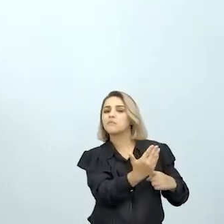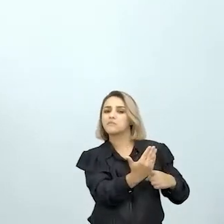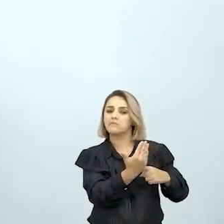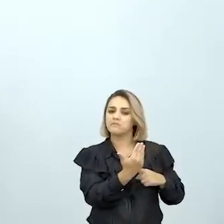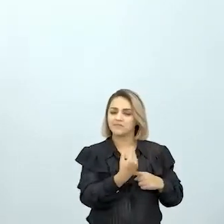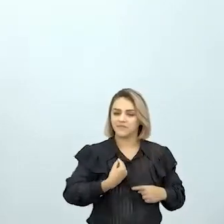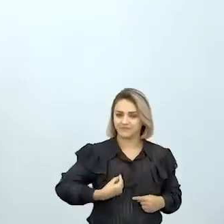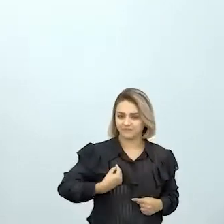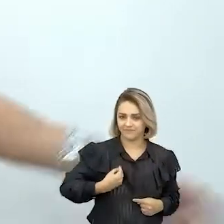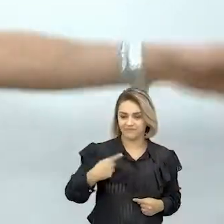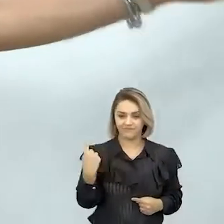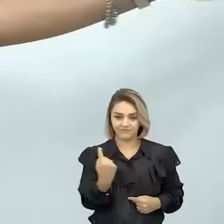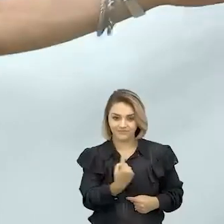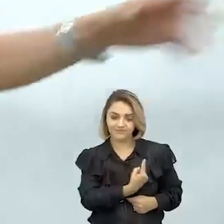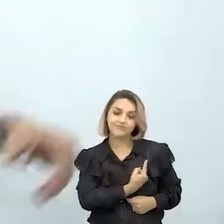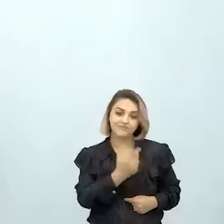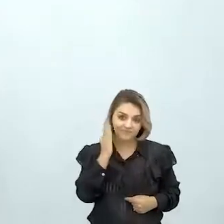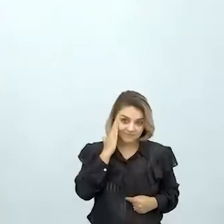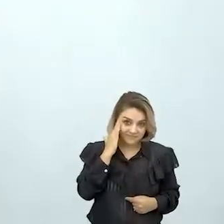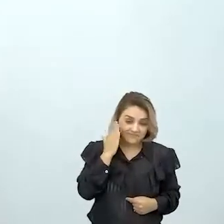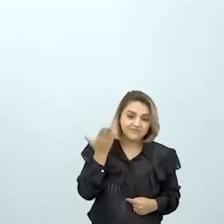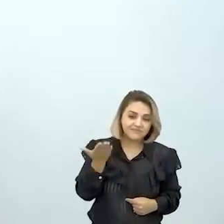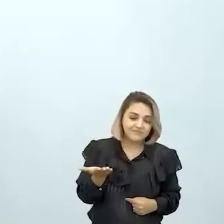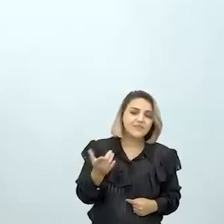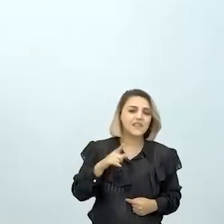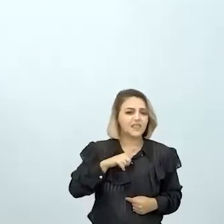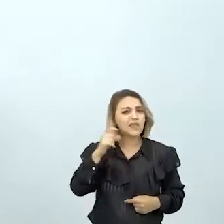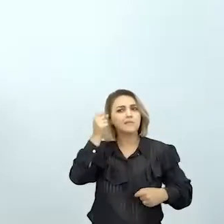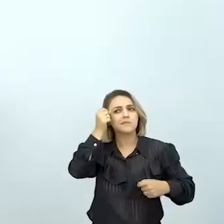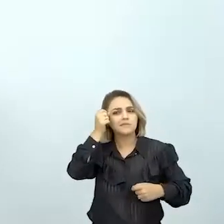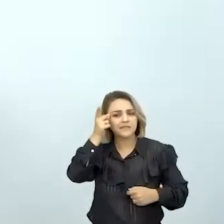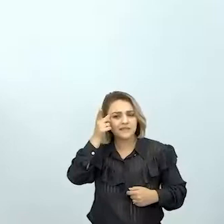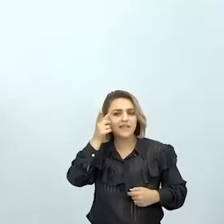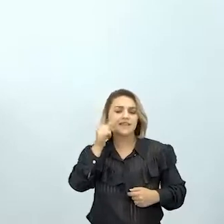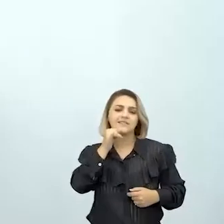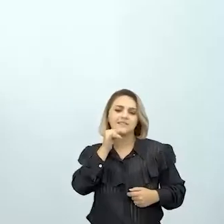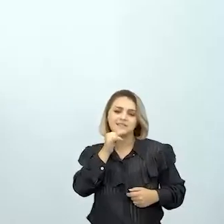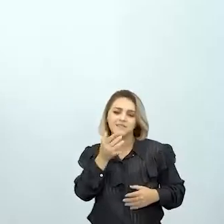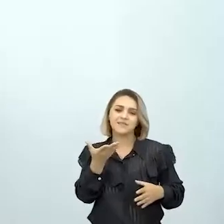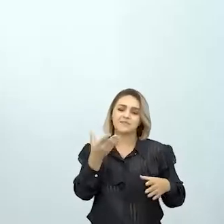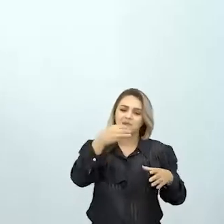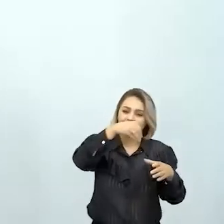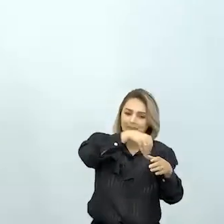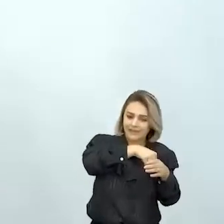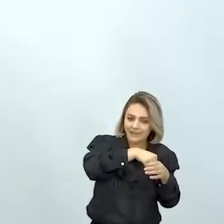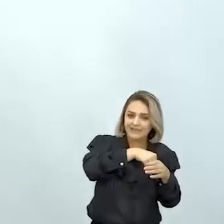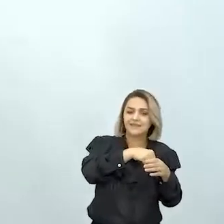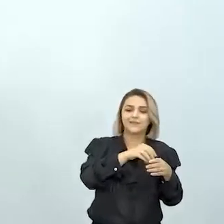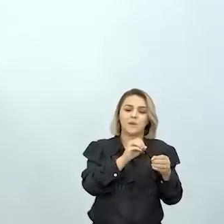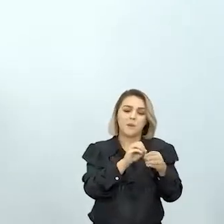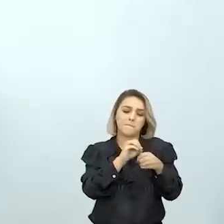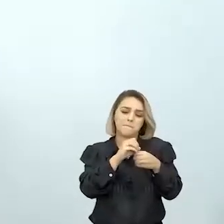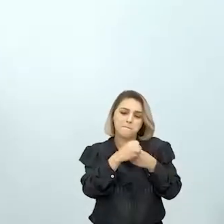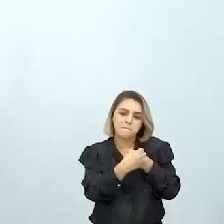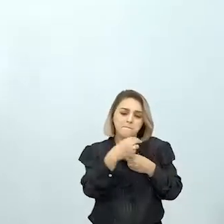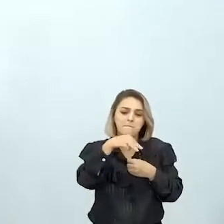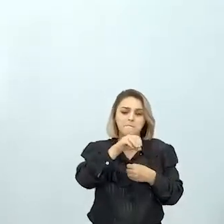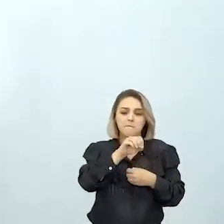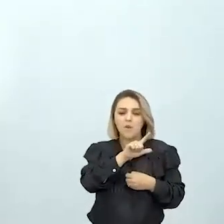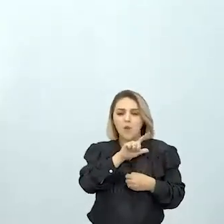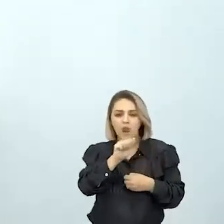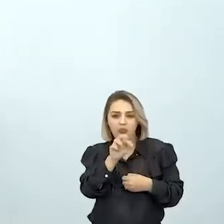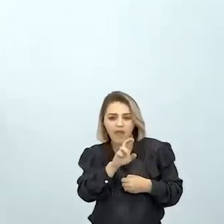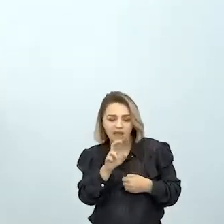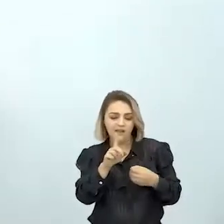vida, certo? E nós temos algumas ideias de concentração, como concentração molar, né? Como a